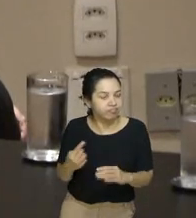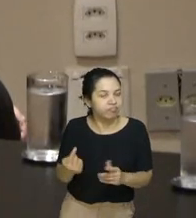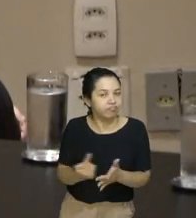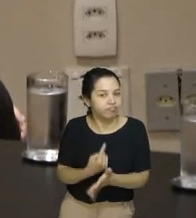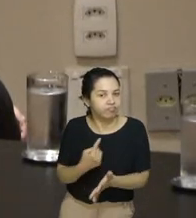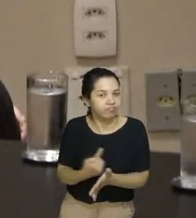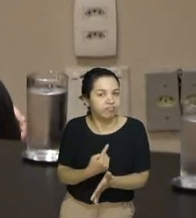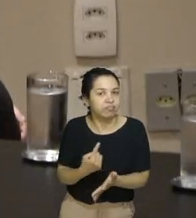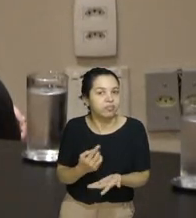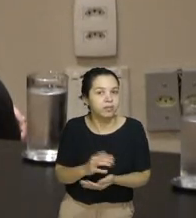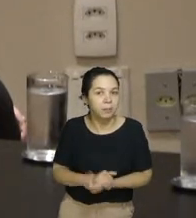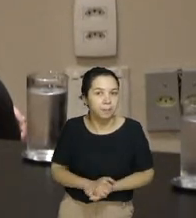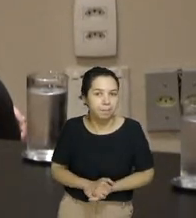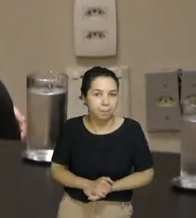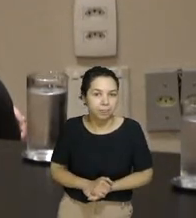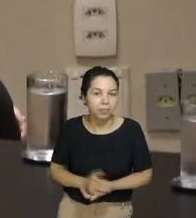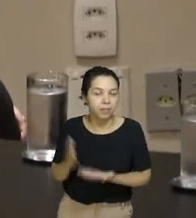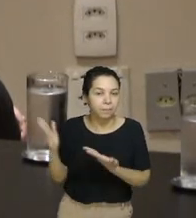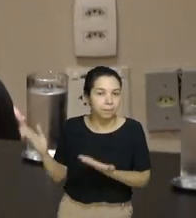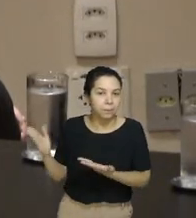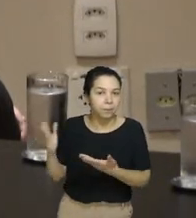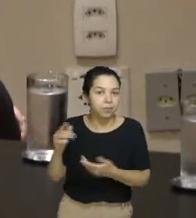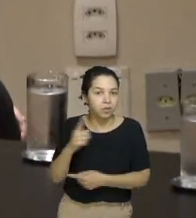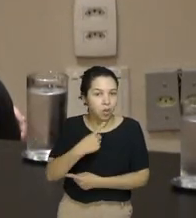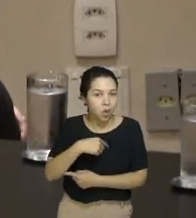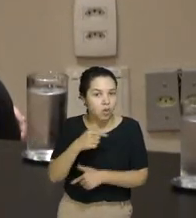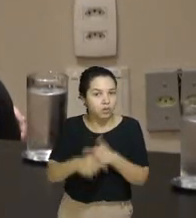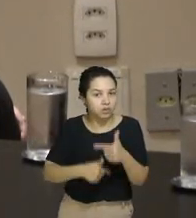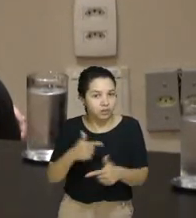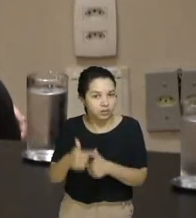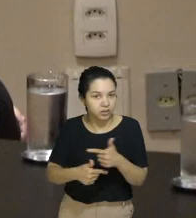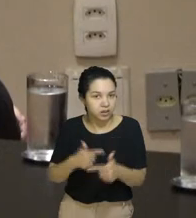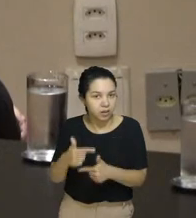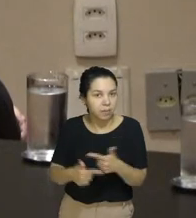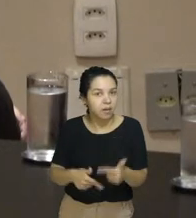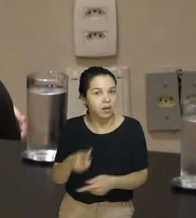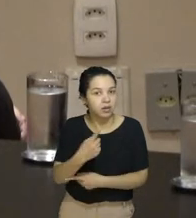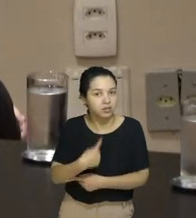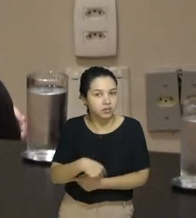é um pouquinho do nosso trabalho, né? A gente sempre procura manter